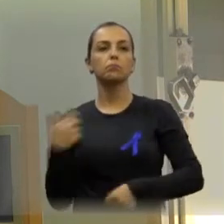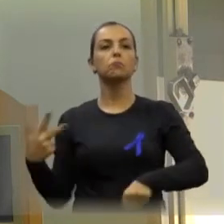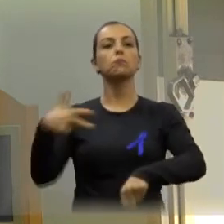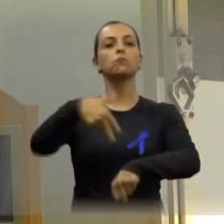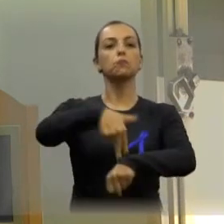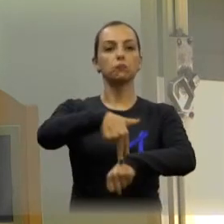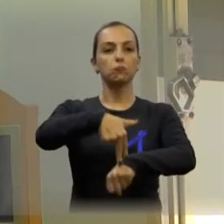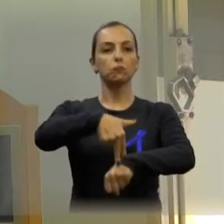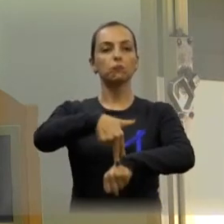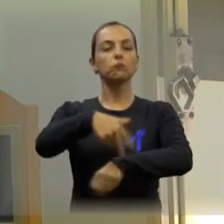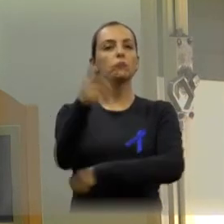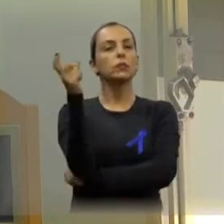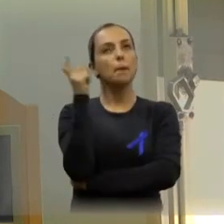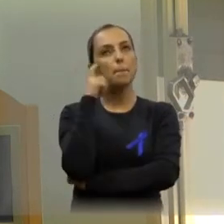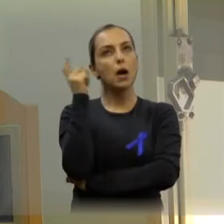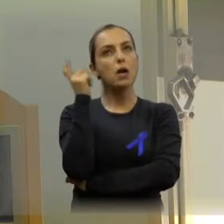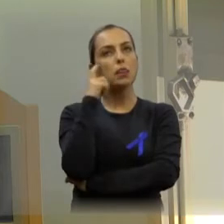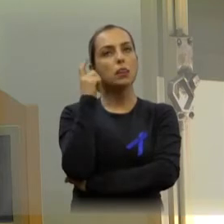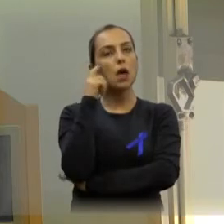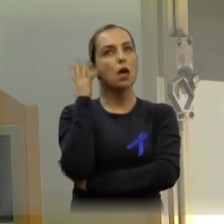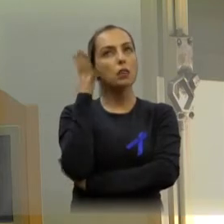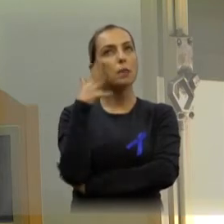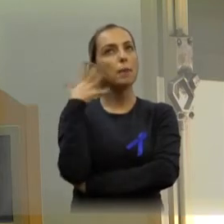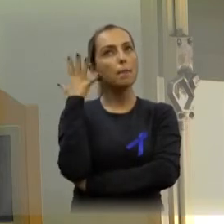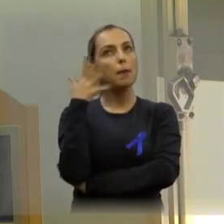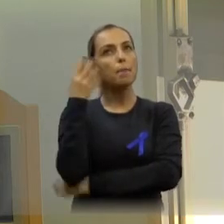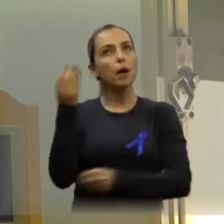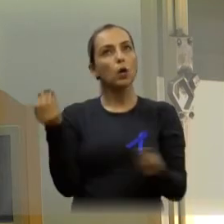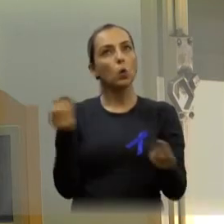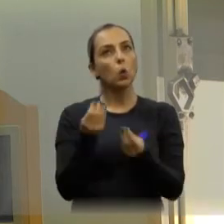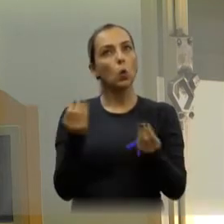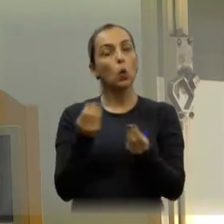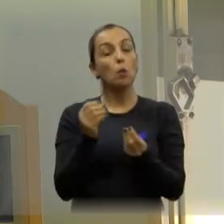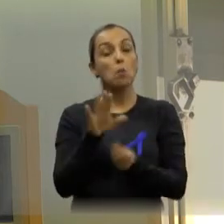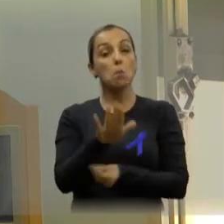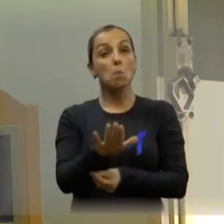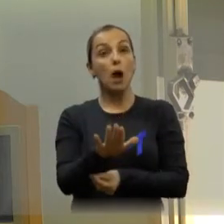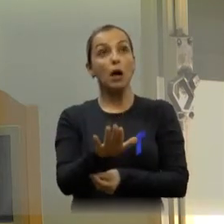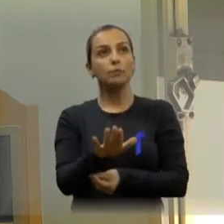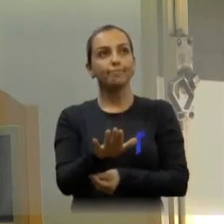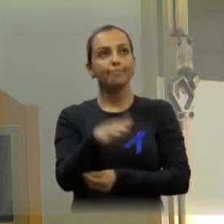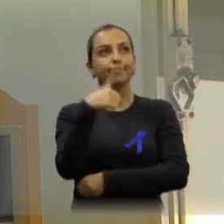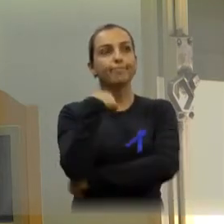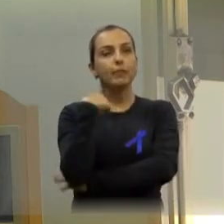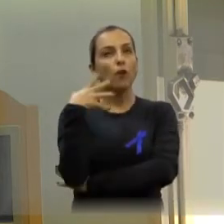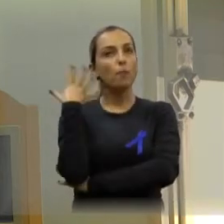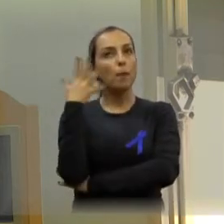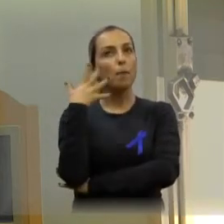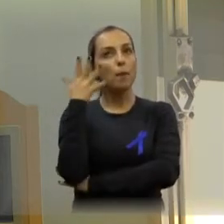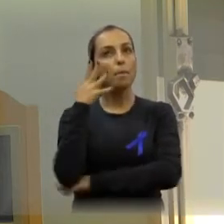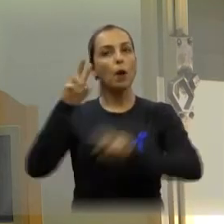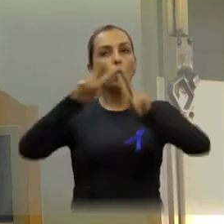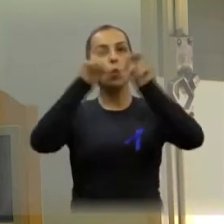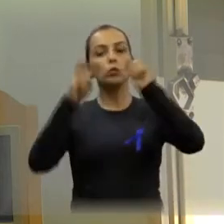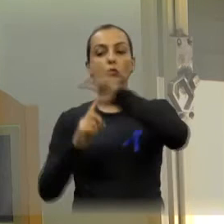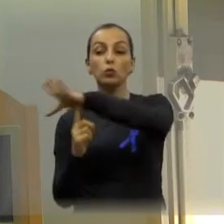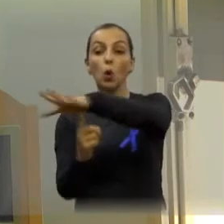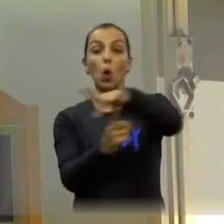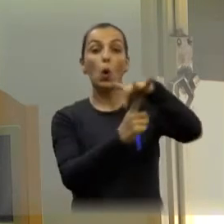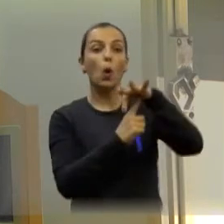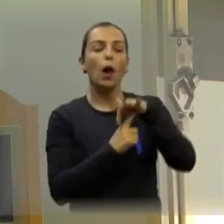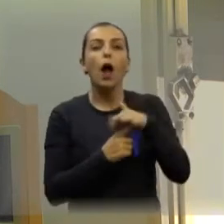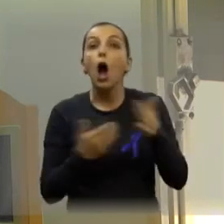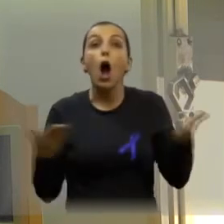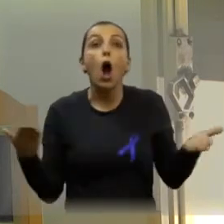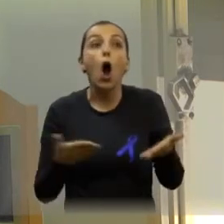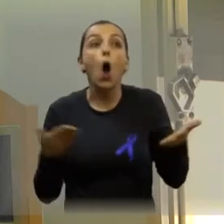eu estava pensando o que ia falar. Mas olha, gente, eu falei, eu vou falar sobre o meio ambiente. Vocês viram hoje